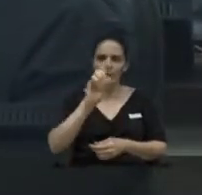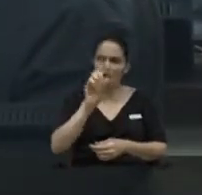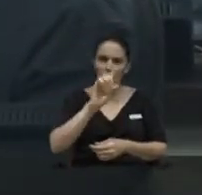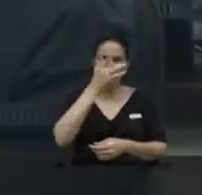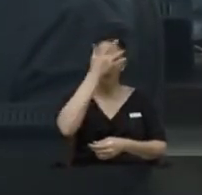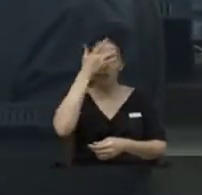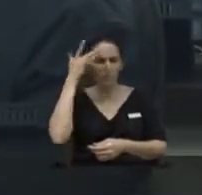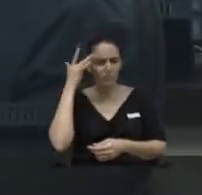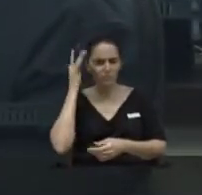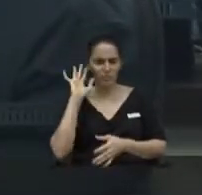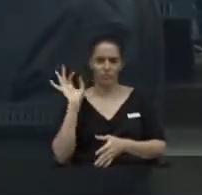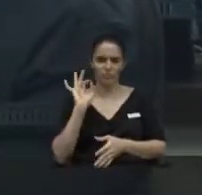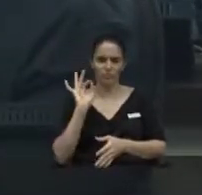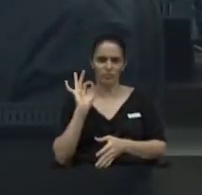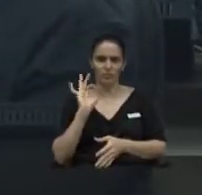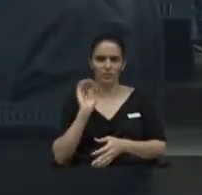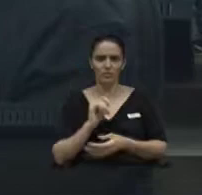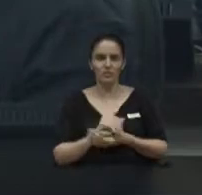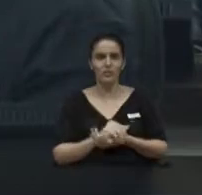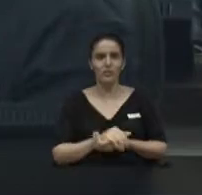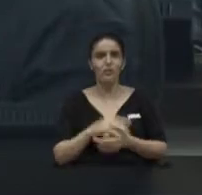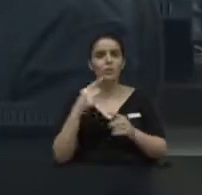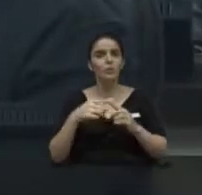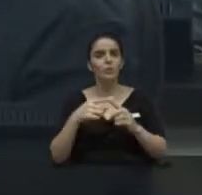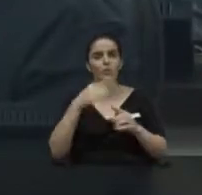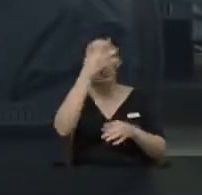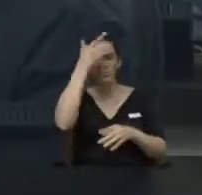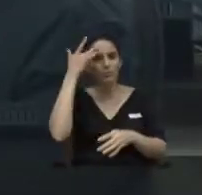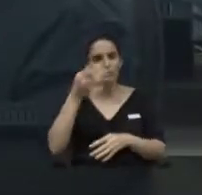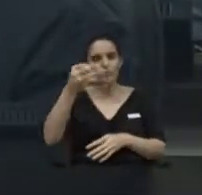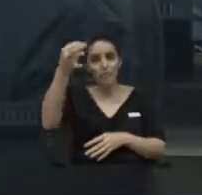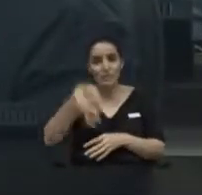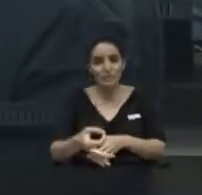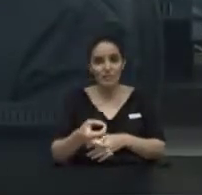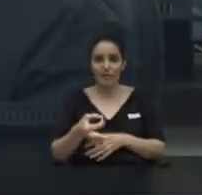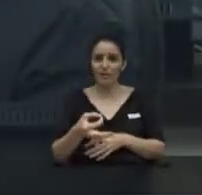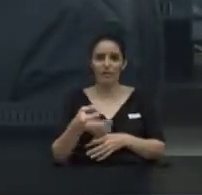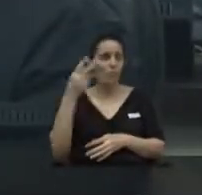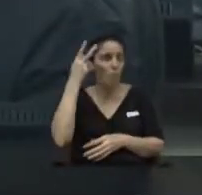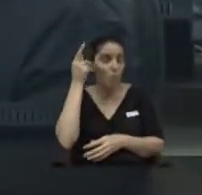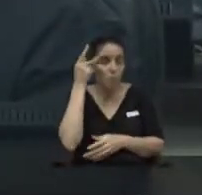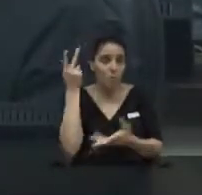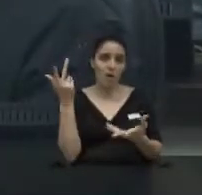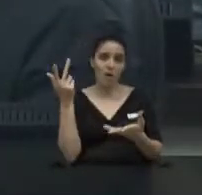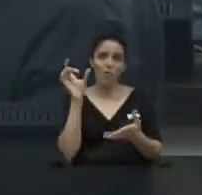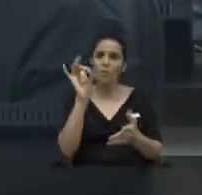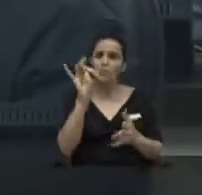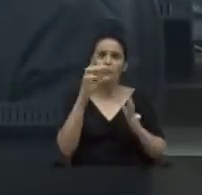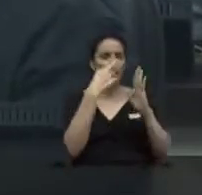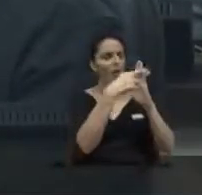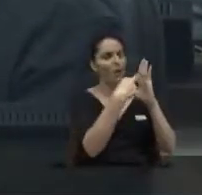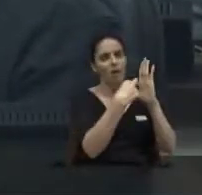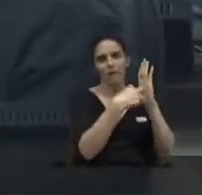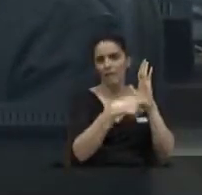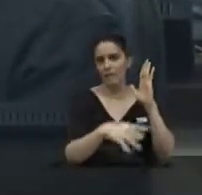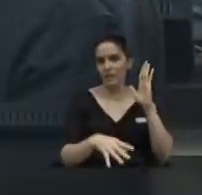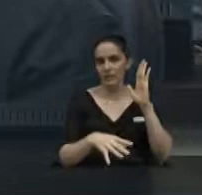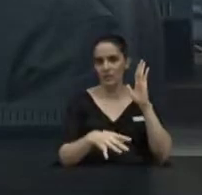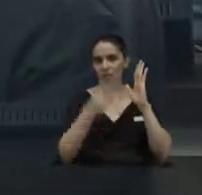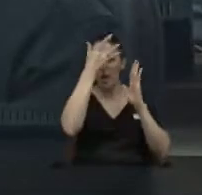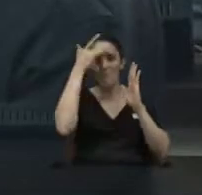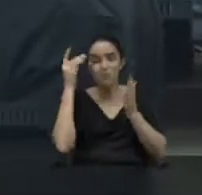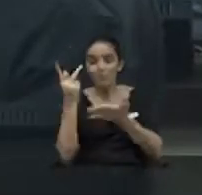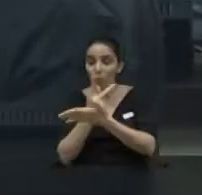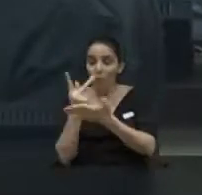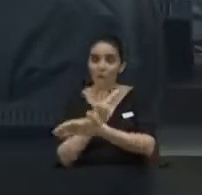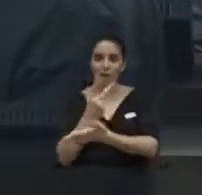devidamente. Isso será aquilo que as entidades já apresentaram, que são o maior